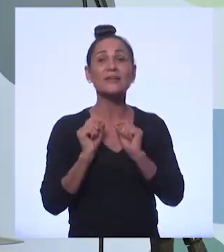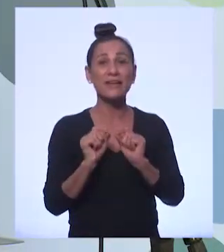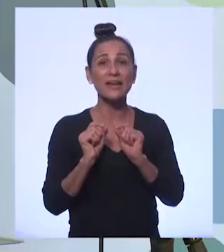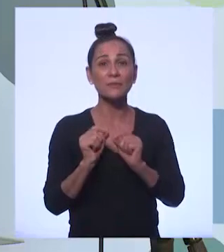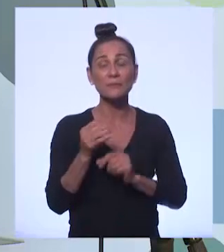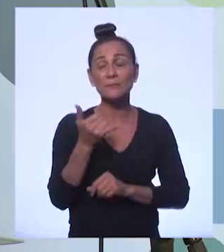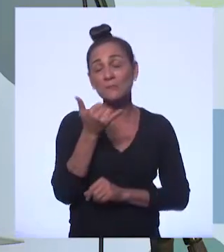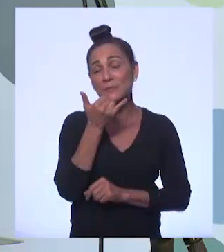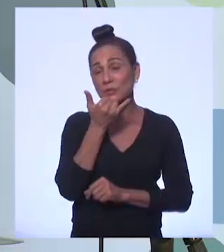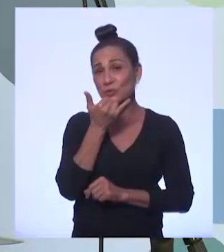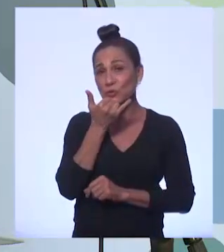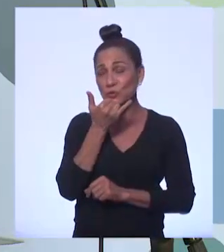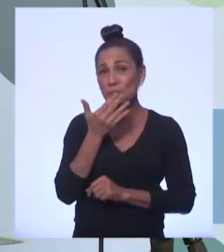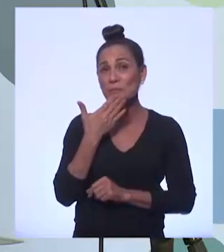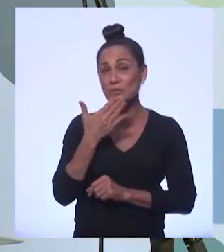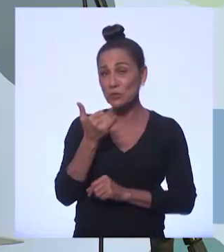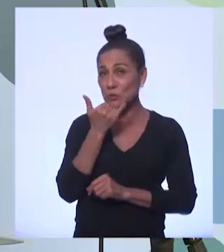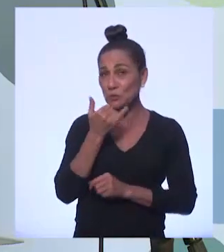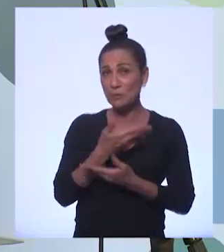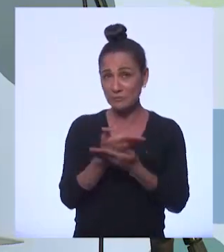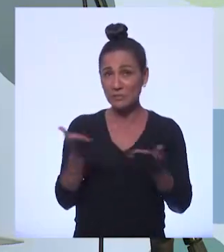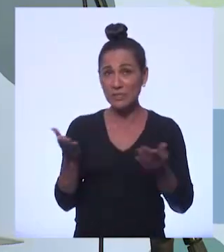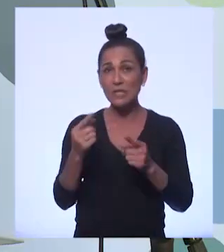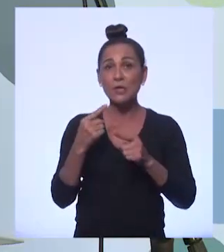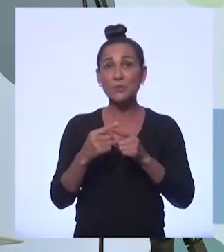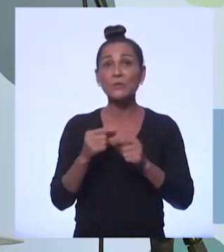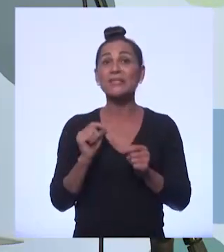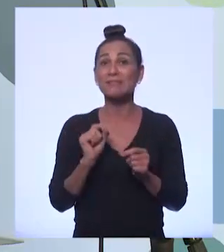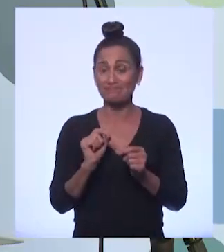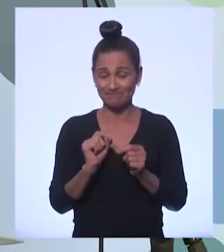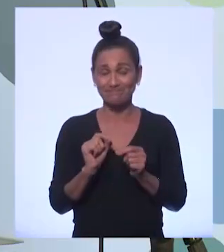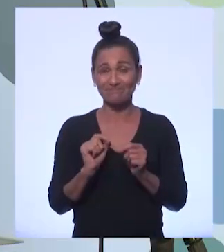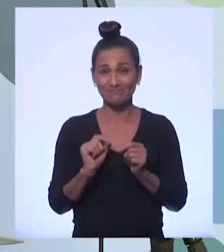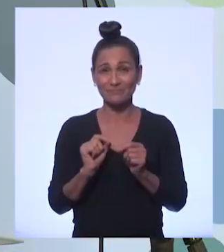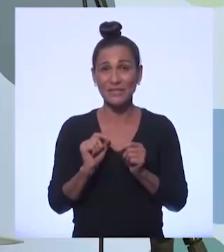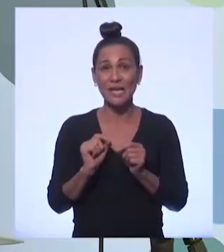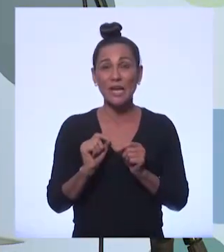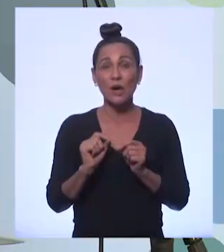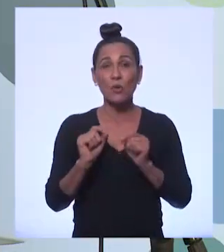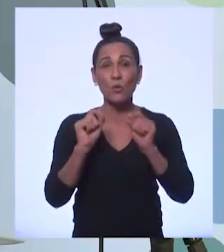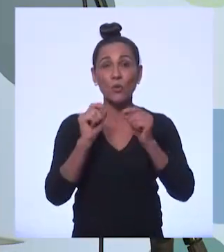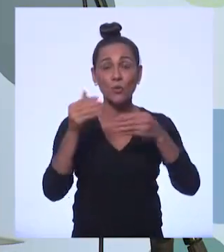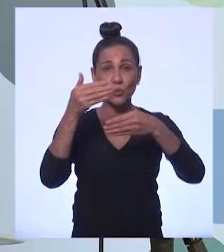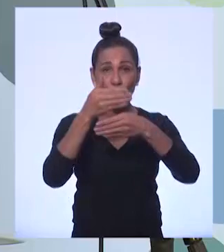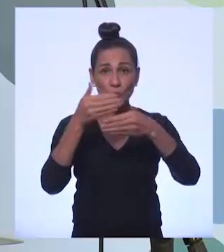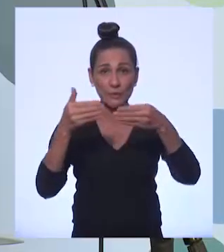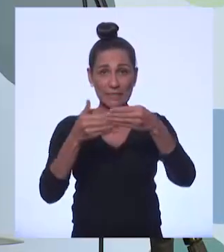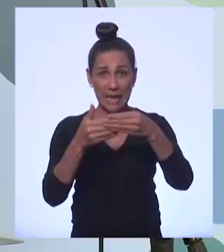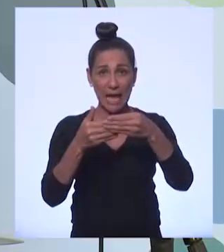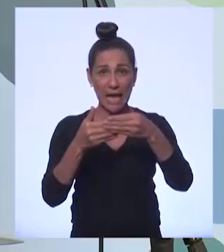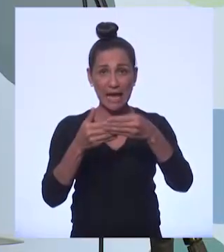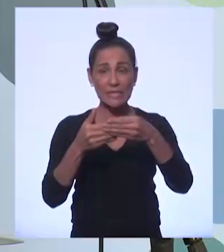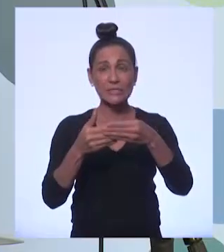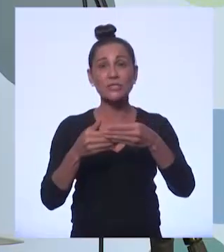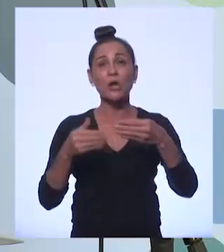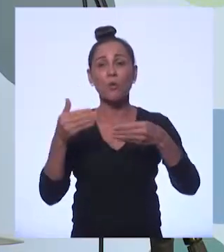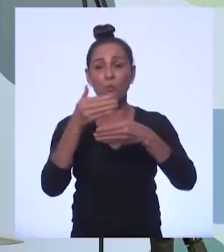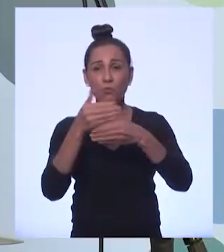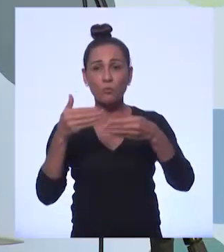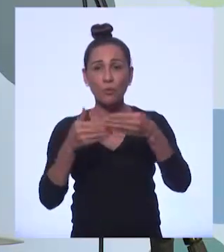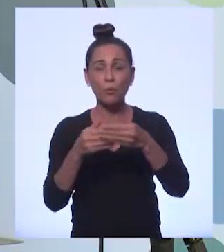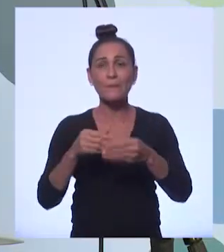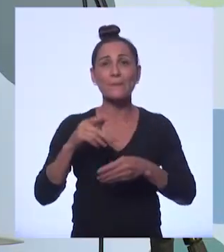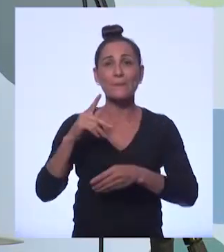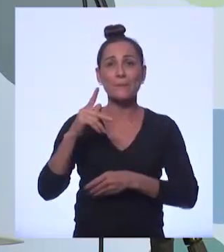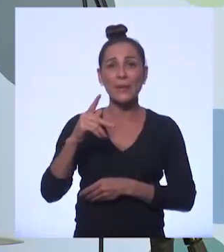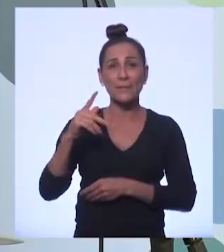pedir desculpas a vocês por causa do seguinte: o slide, que é o que vocês pedem, né, às vezes